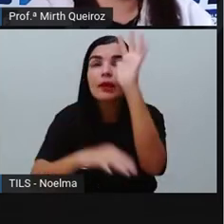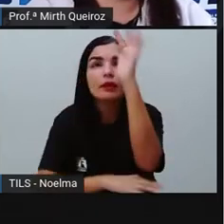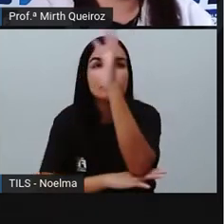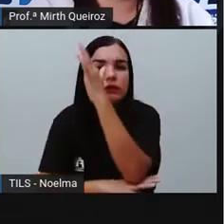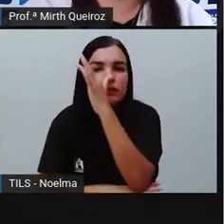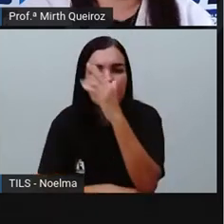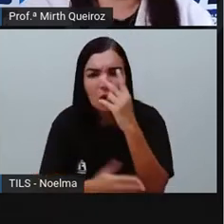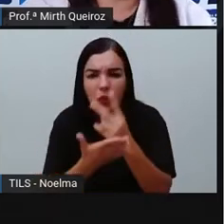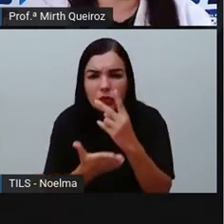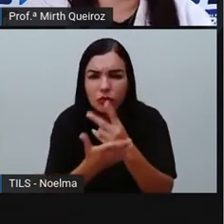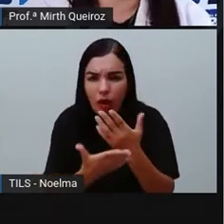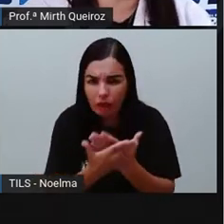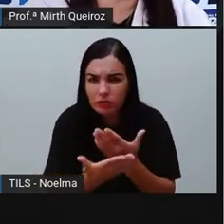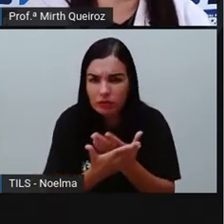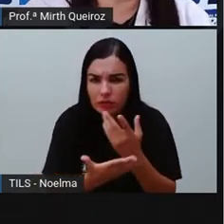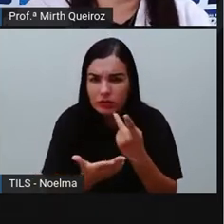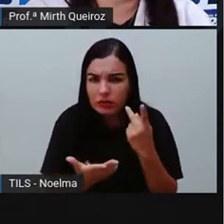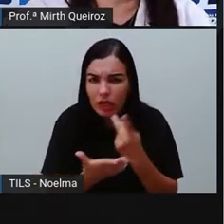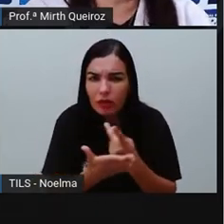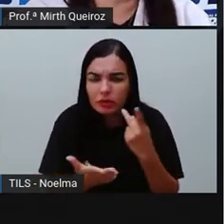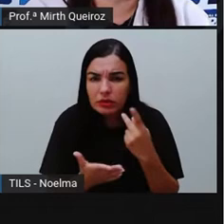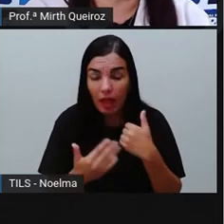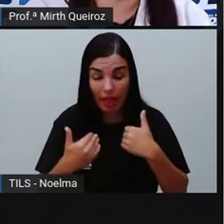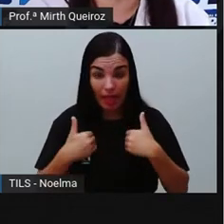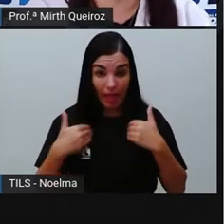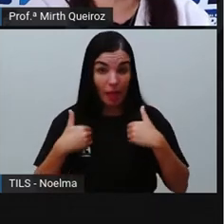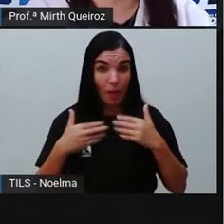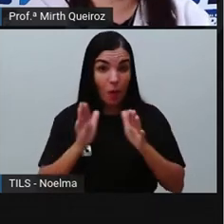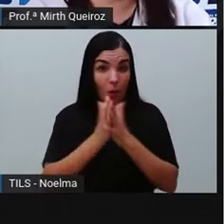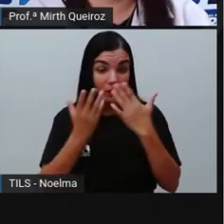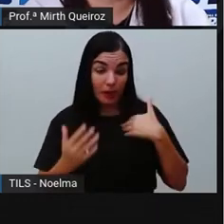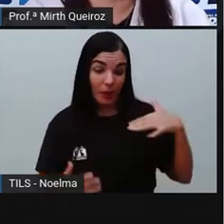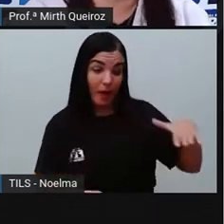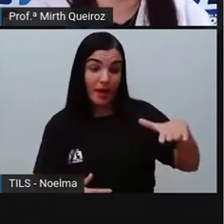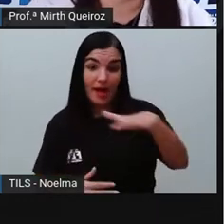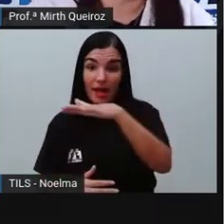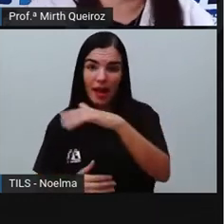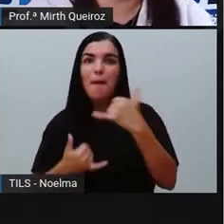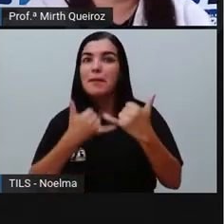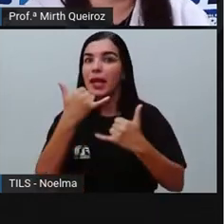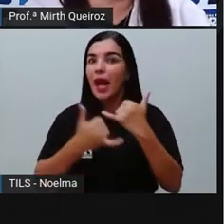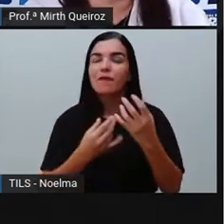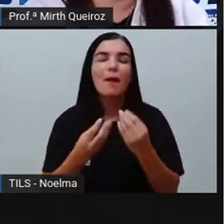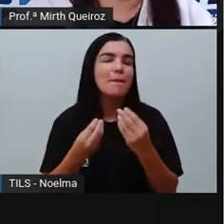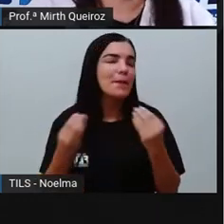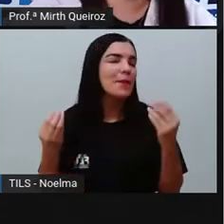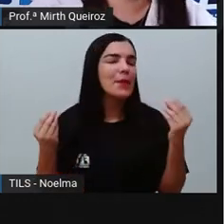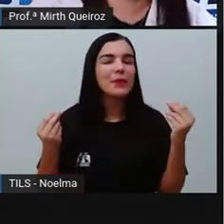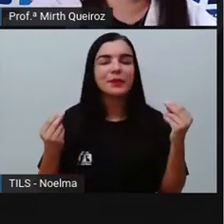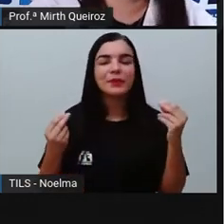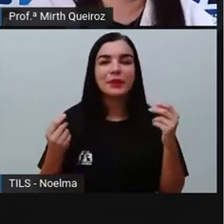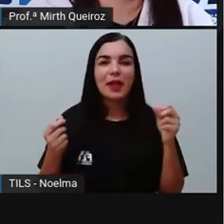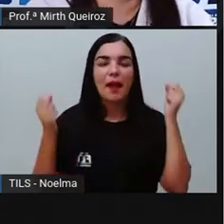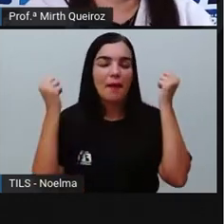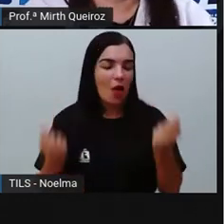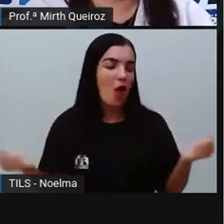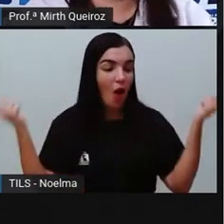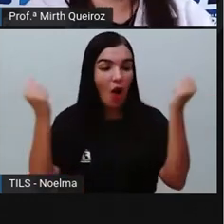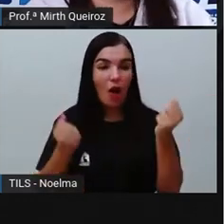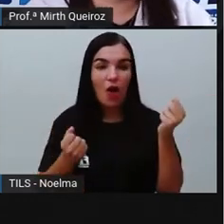continua acontecendo, porque na minha infância a gente brincava muito, né? A gente brincava de corda, brincava de amarelinha,